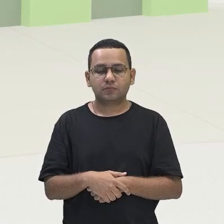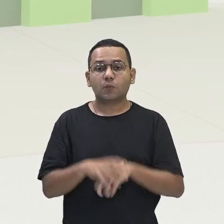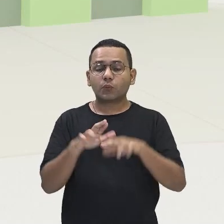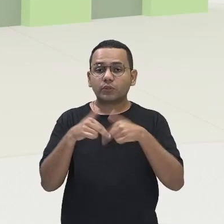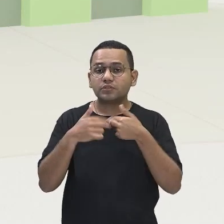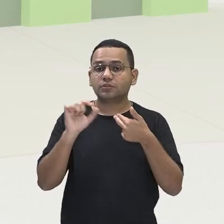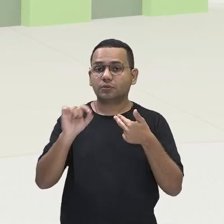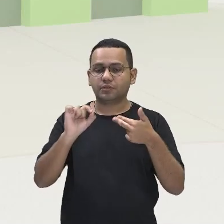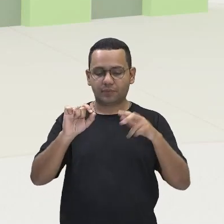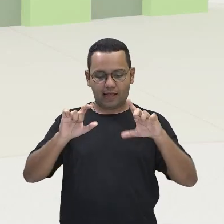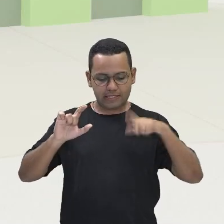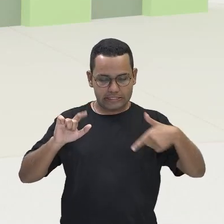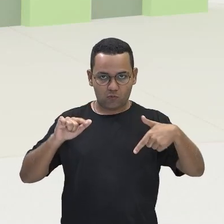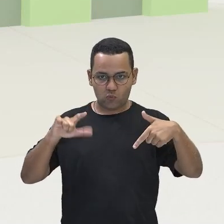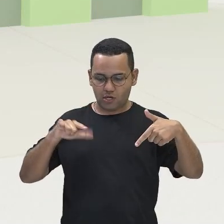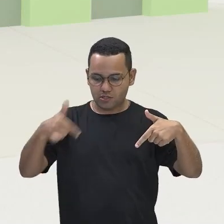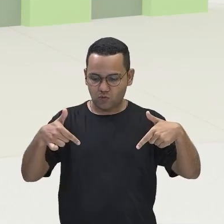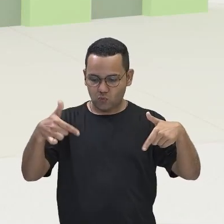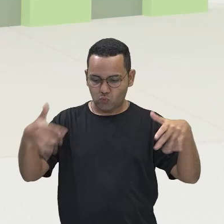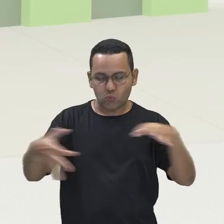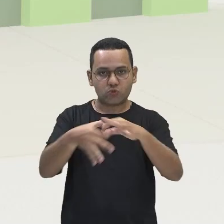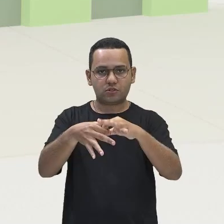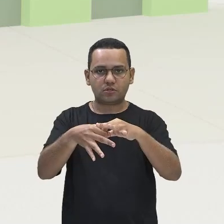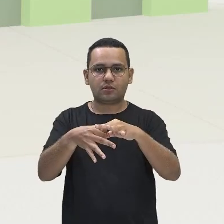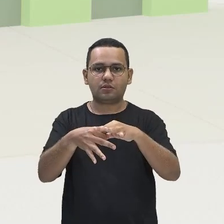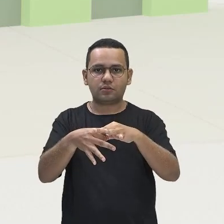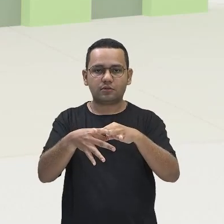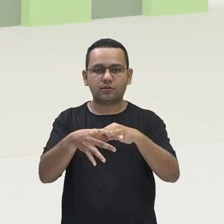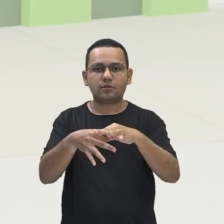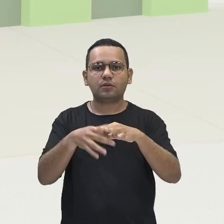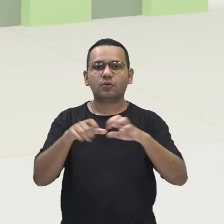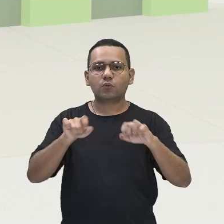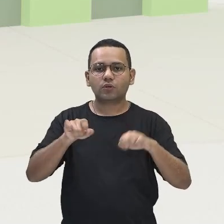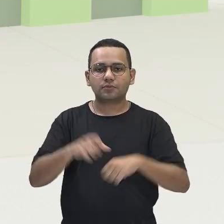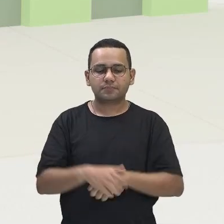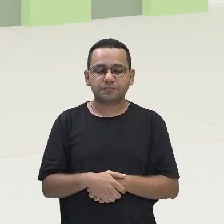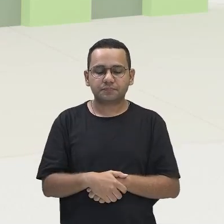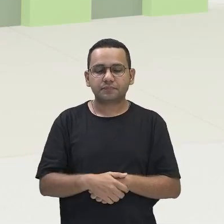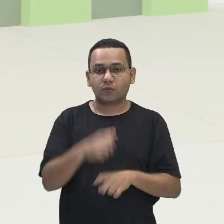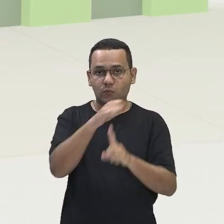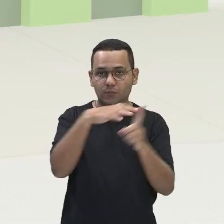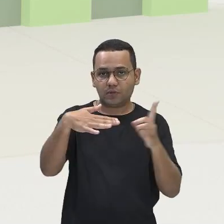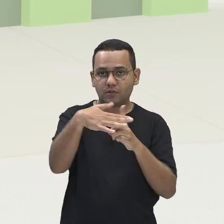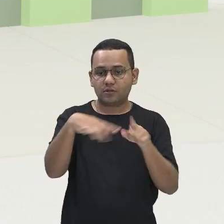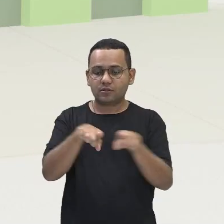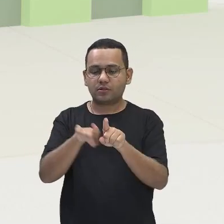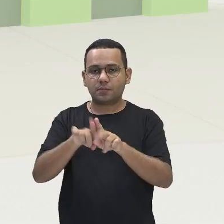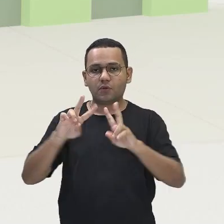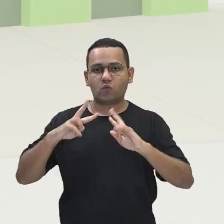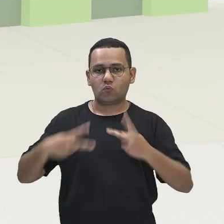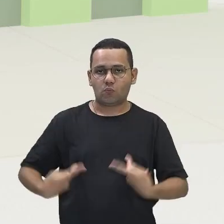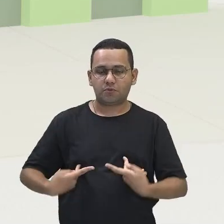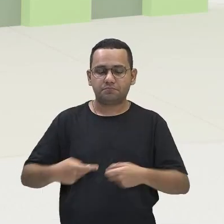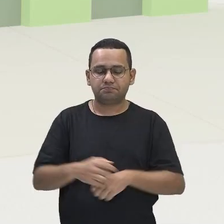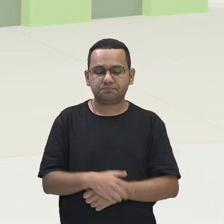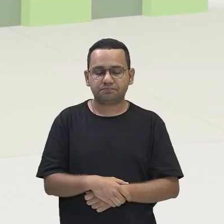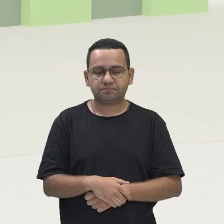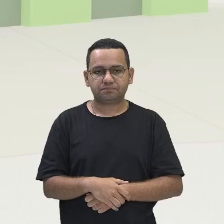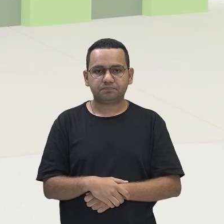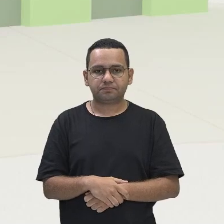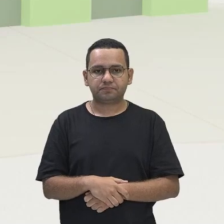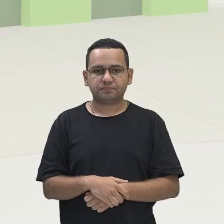conjunta, essa integração conjunta do homem e o meio ambiente. E aí nós vamos começar